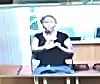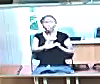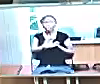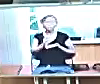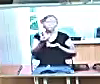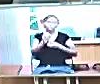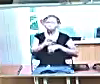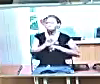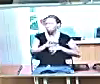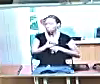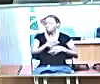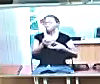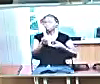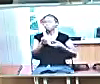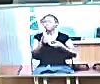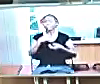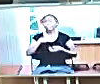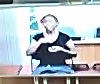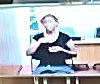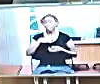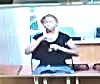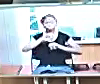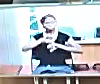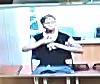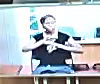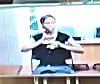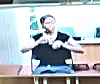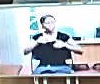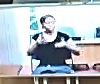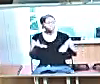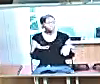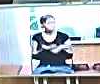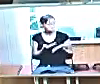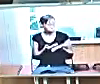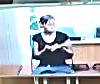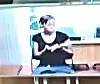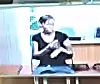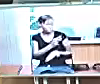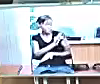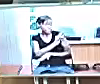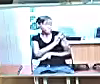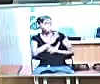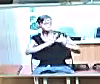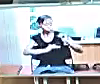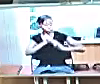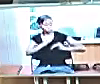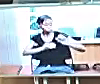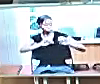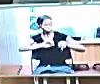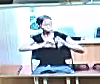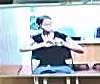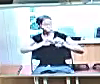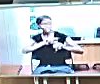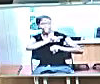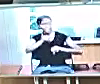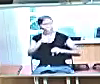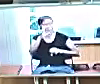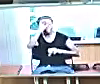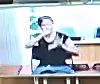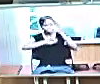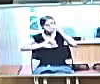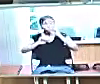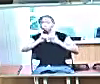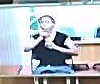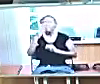orientação é é estudantil técnica é uma vez não tem noção